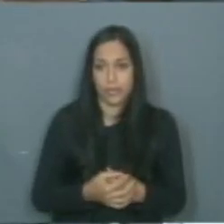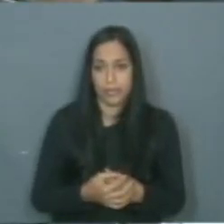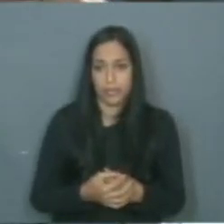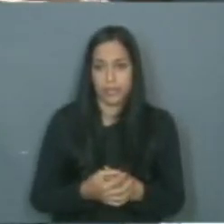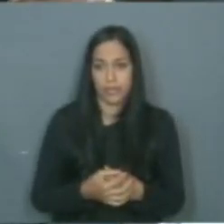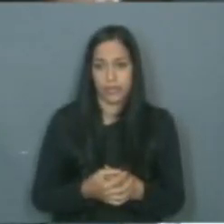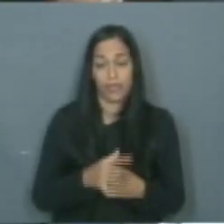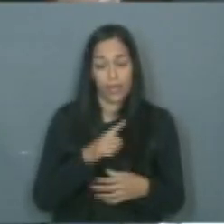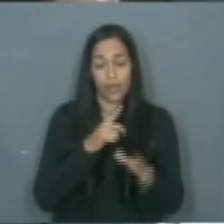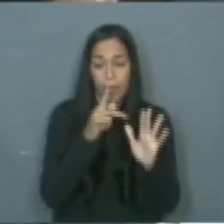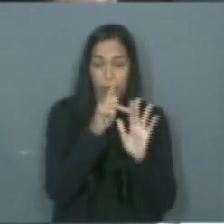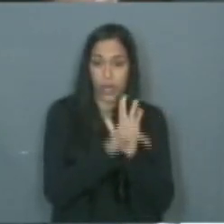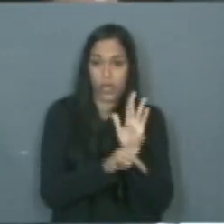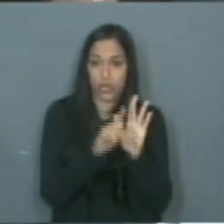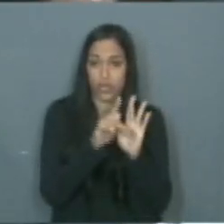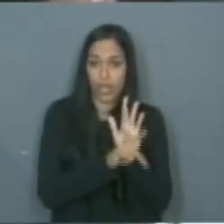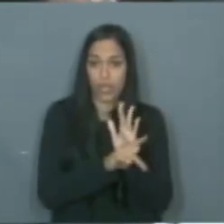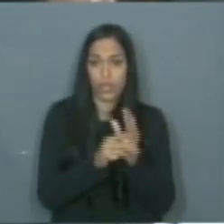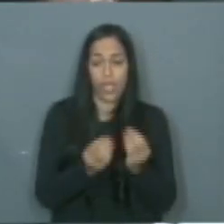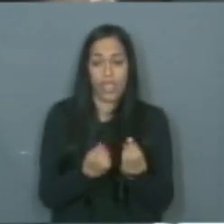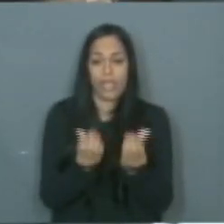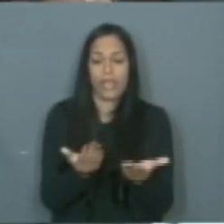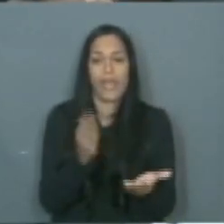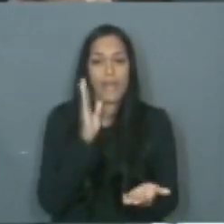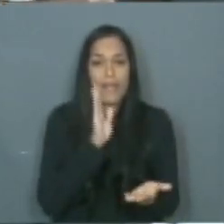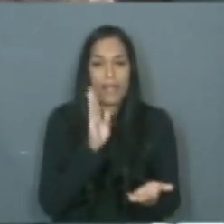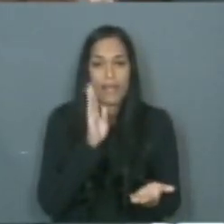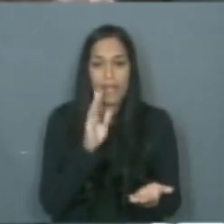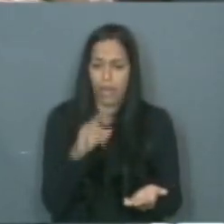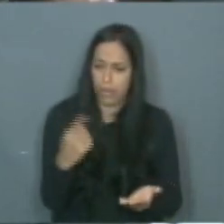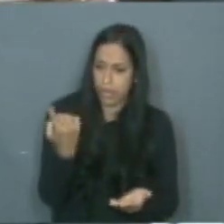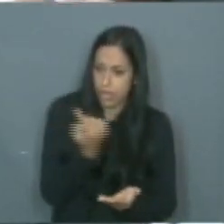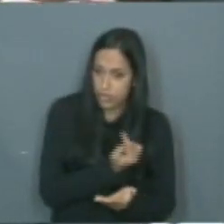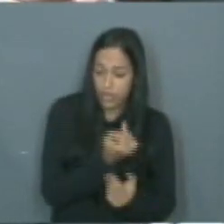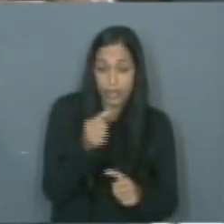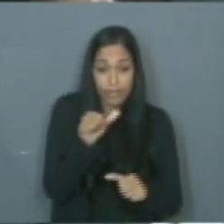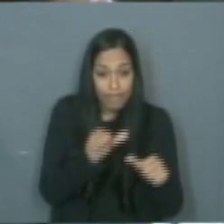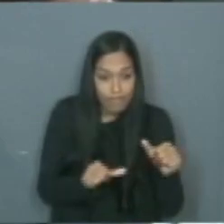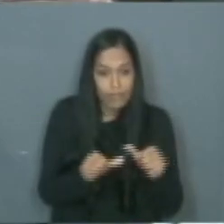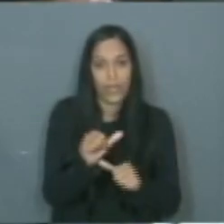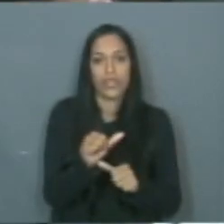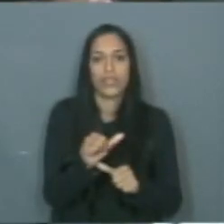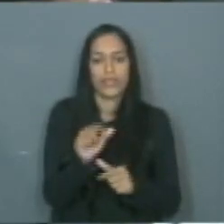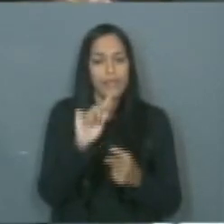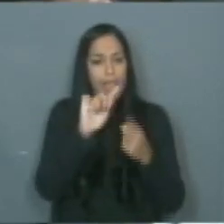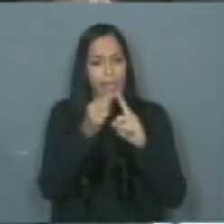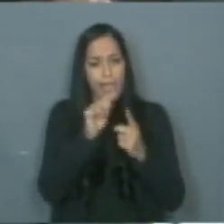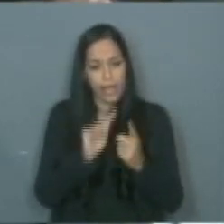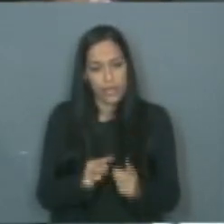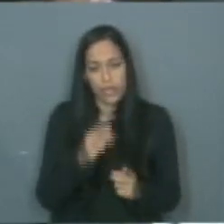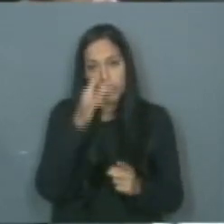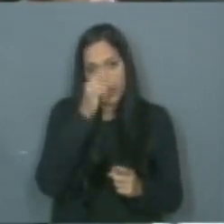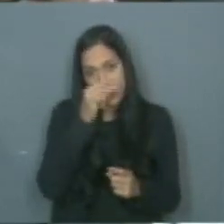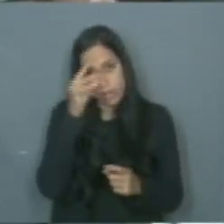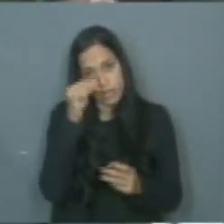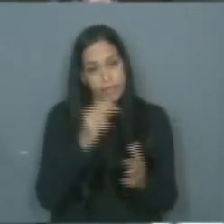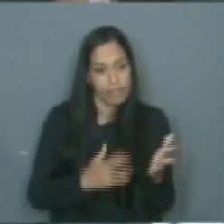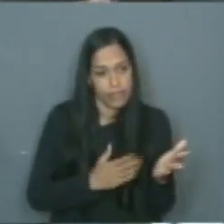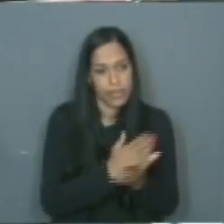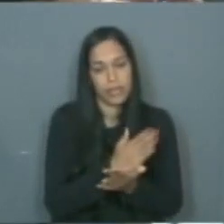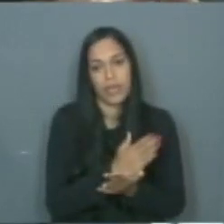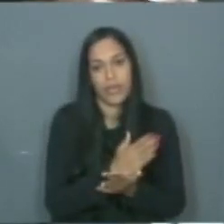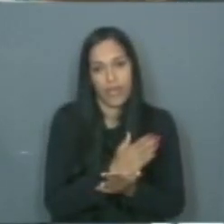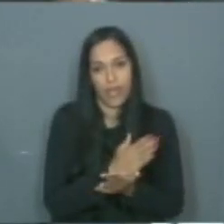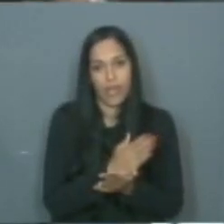isso? Eu tive um projeto chamado Entrega Legal, que a gente teve que modificar e articular com a prefeitura para ser aprovado. Um projeto